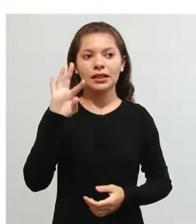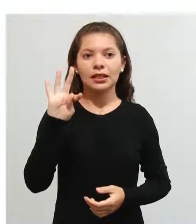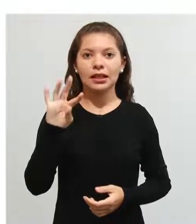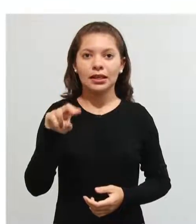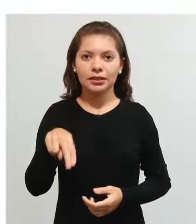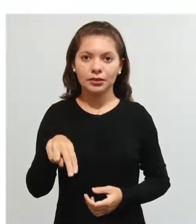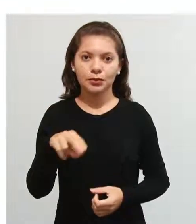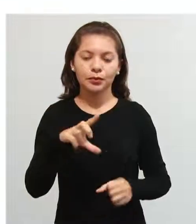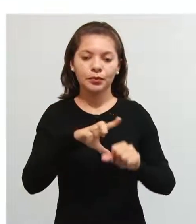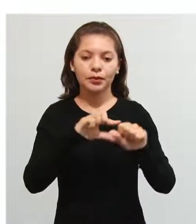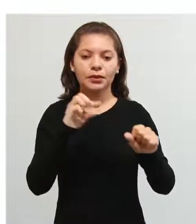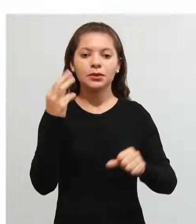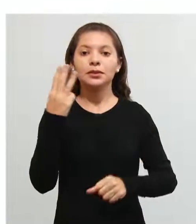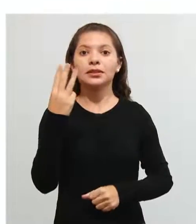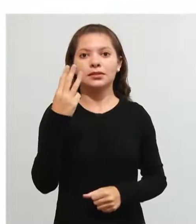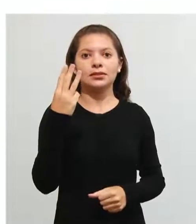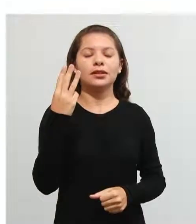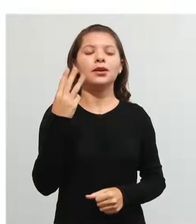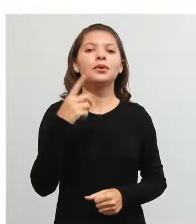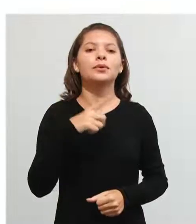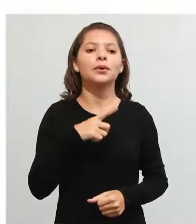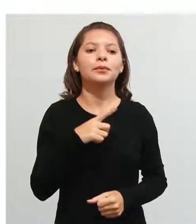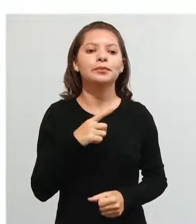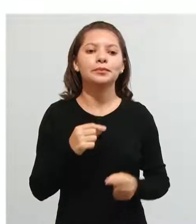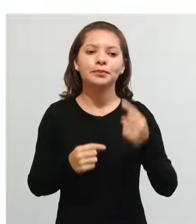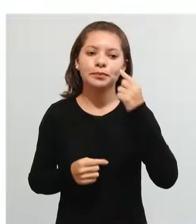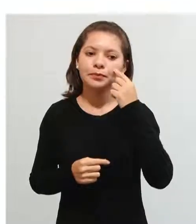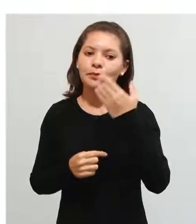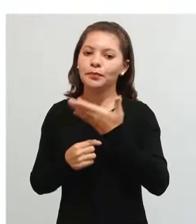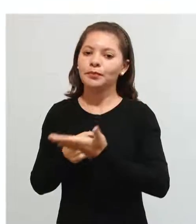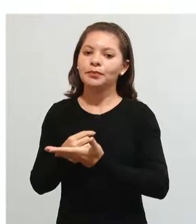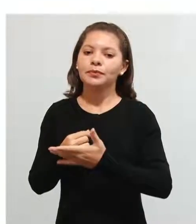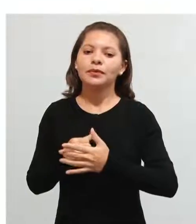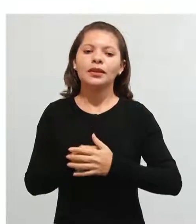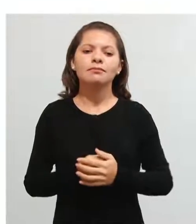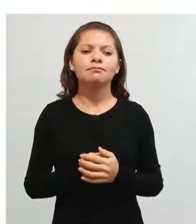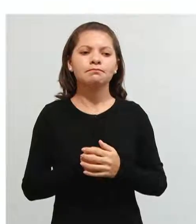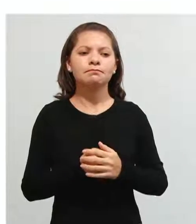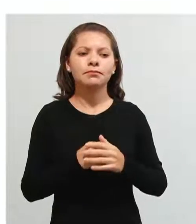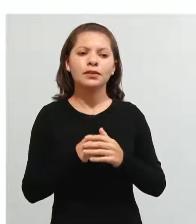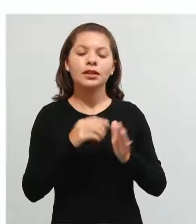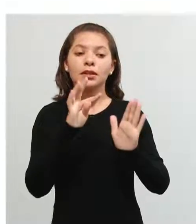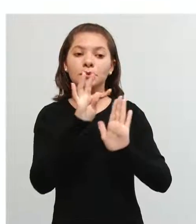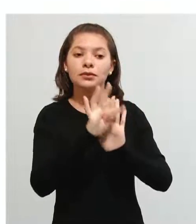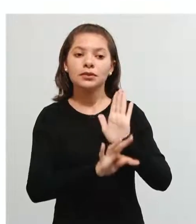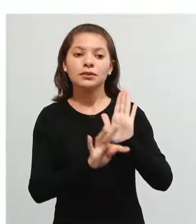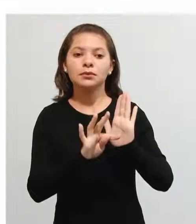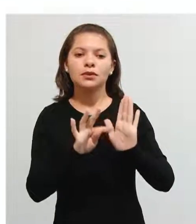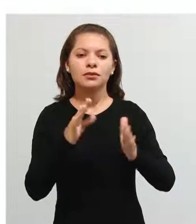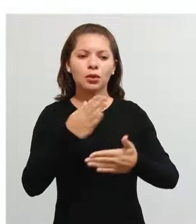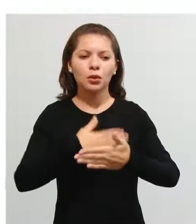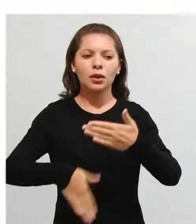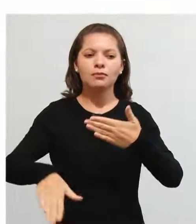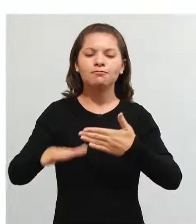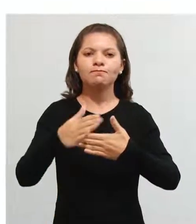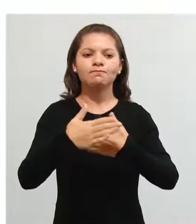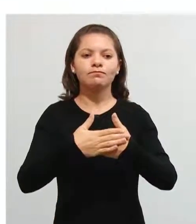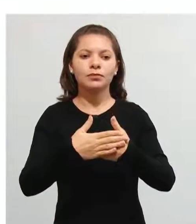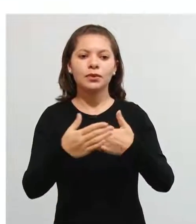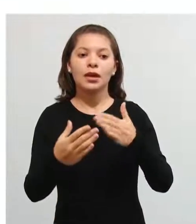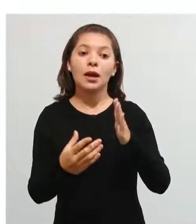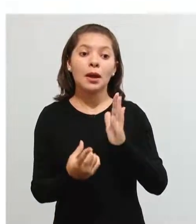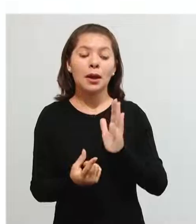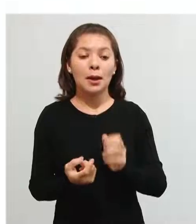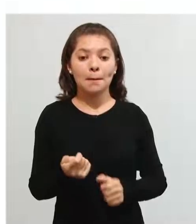artigo 3º do CTN traz a seguinte redação: tributo é toda prestação pecuniária, compulsória, em moeda ou